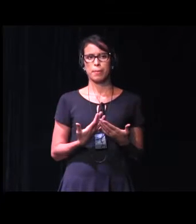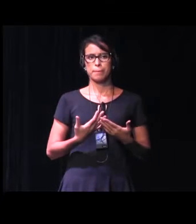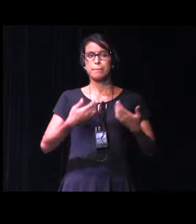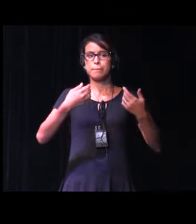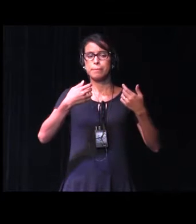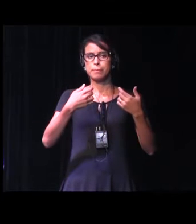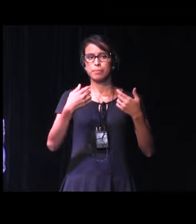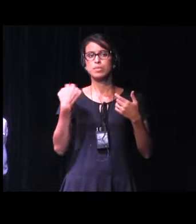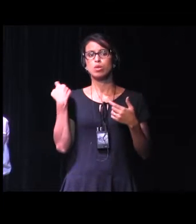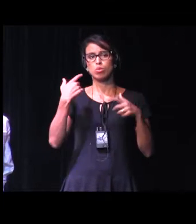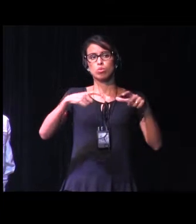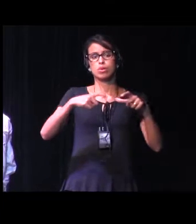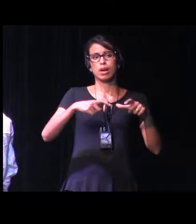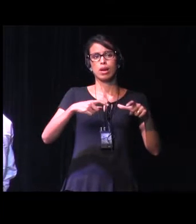Então, para que vocês